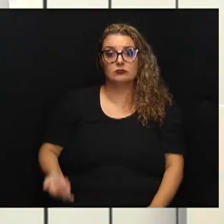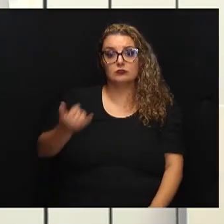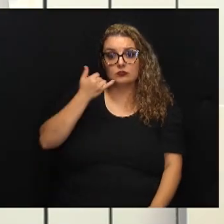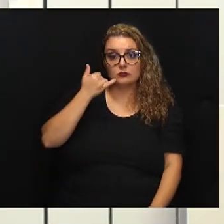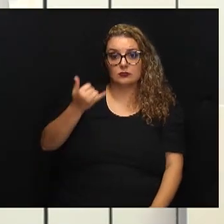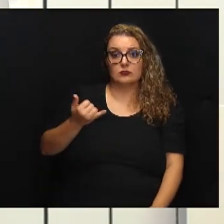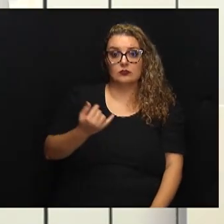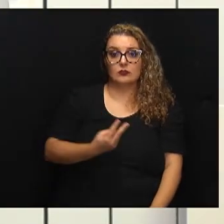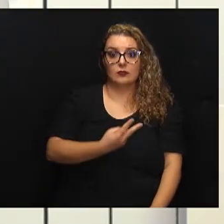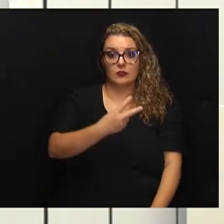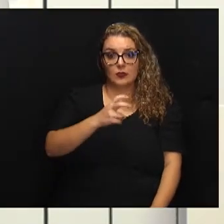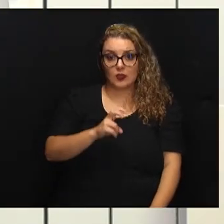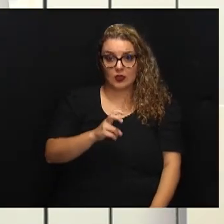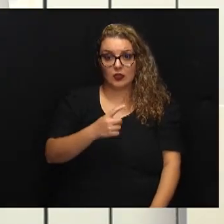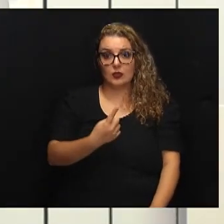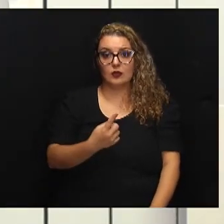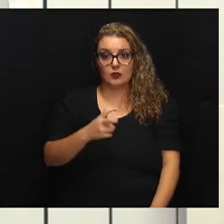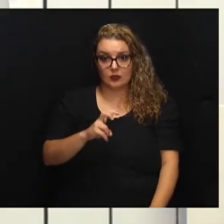telefones